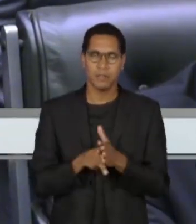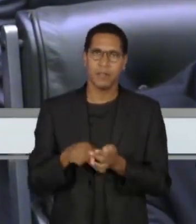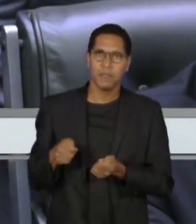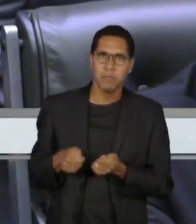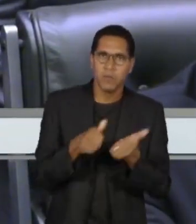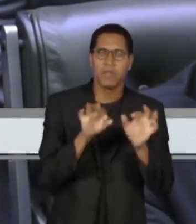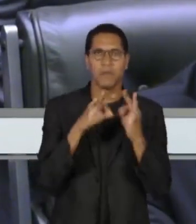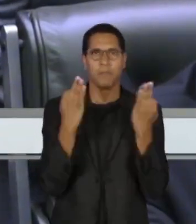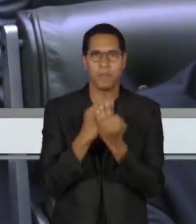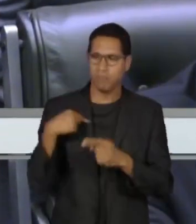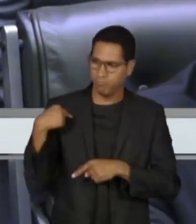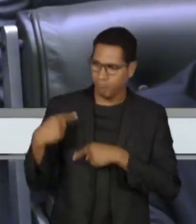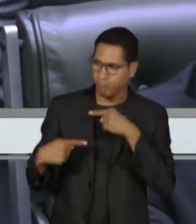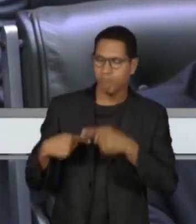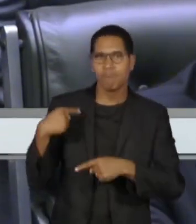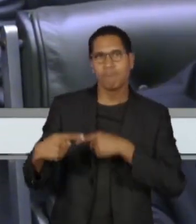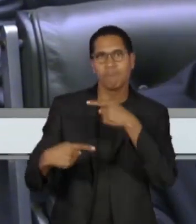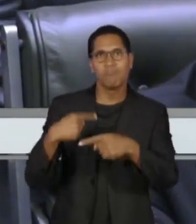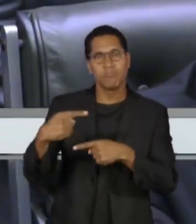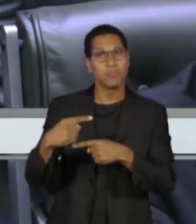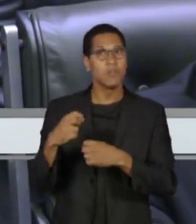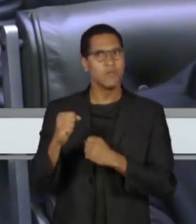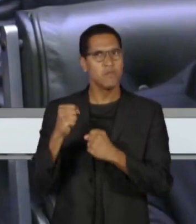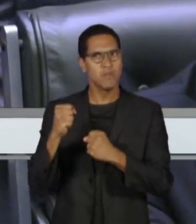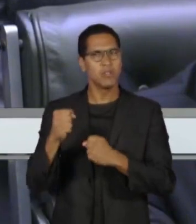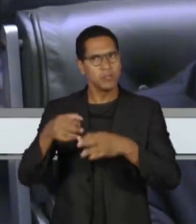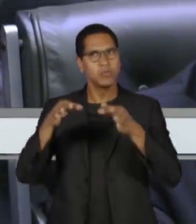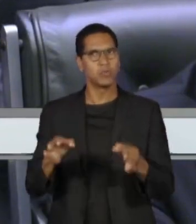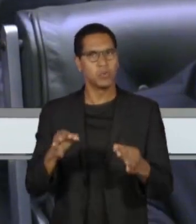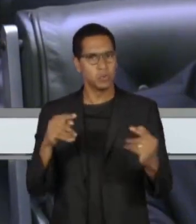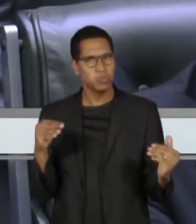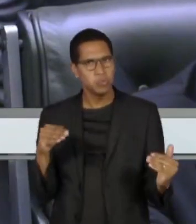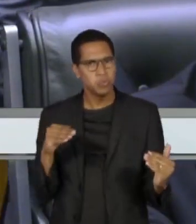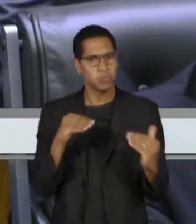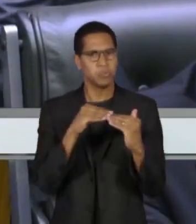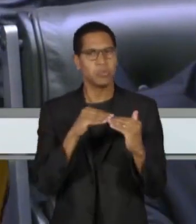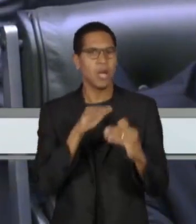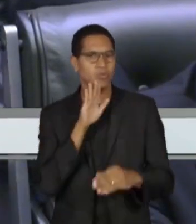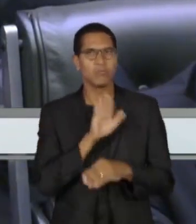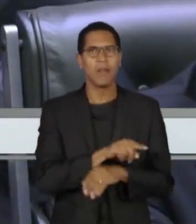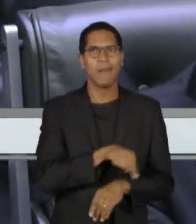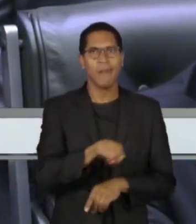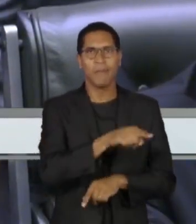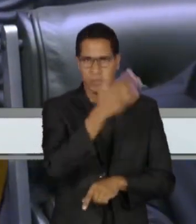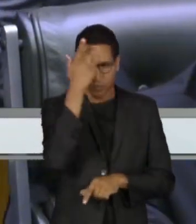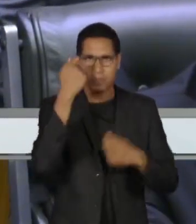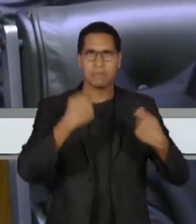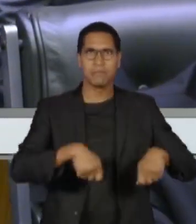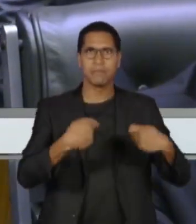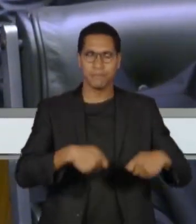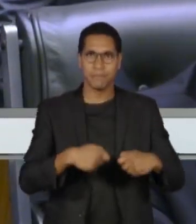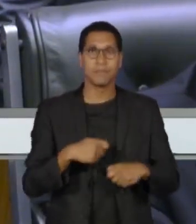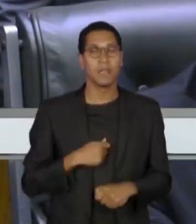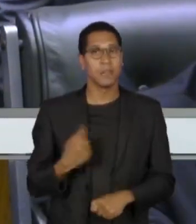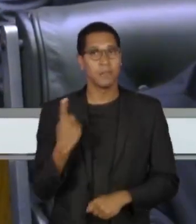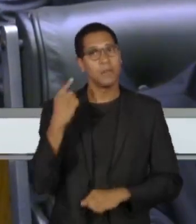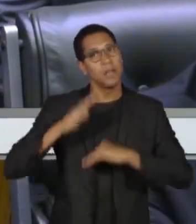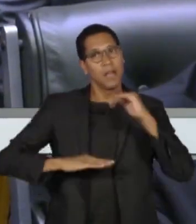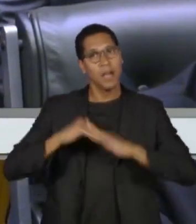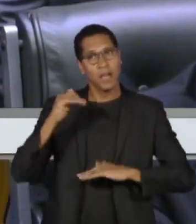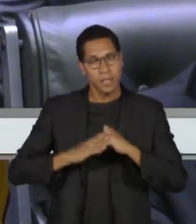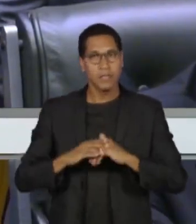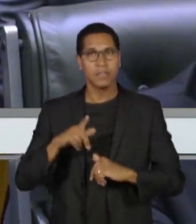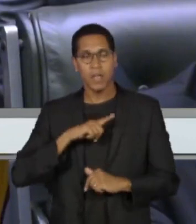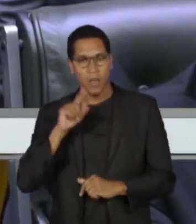Família renovado, mais forte e mais justo, para atender a quem mais necessita. Nossas primeiras ações visam resgatar